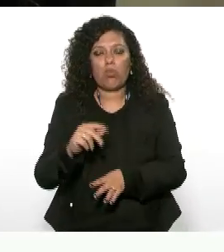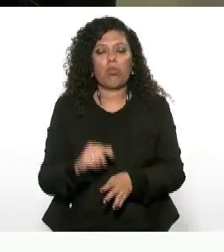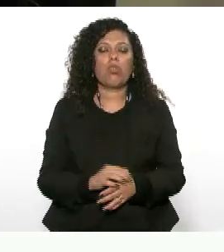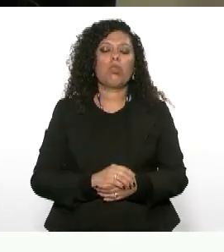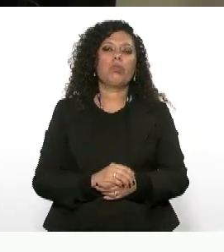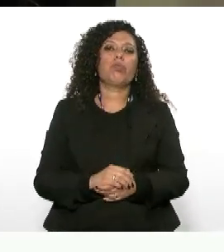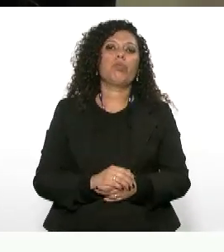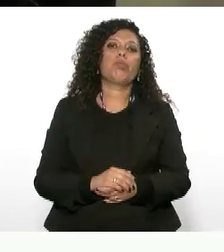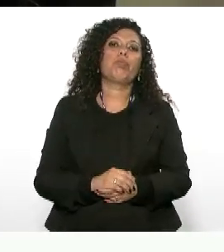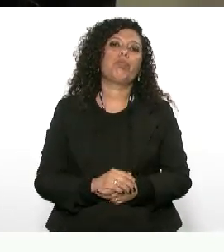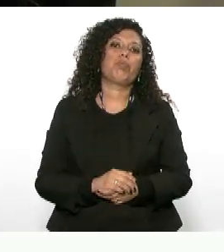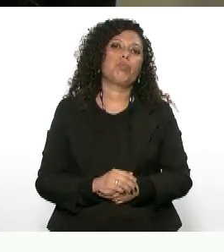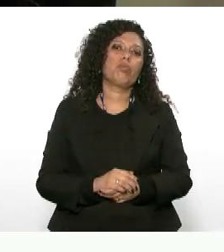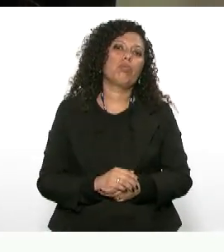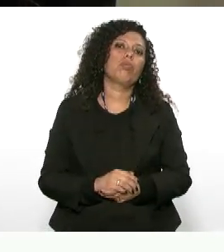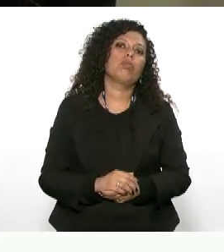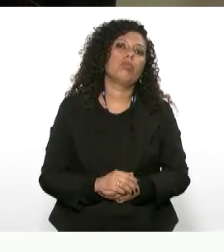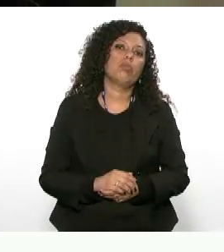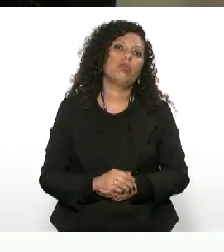própria